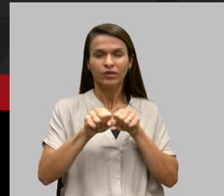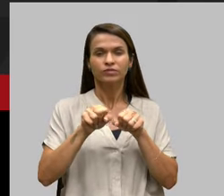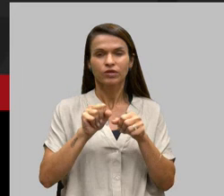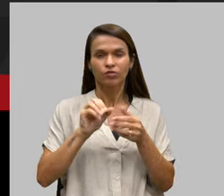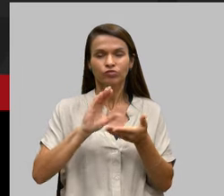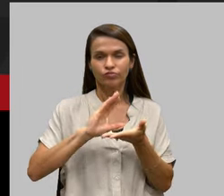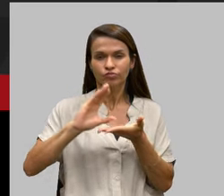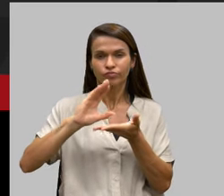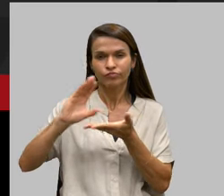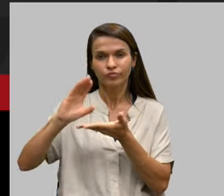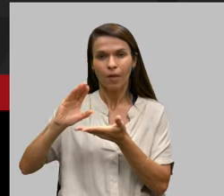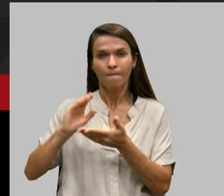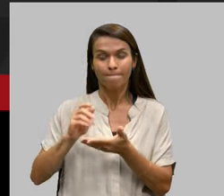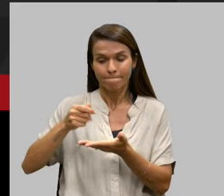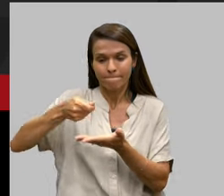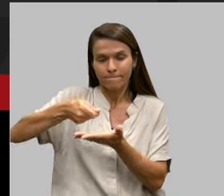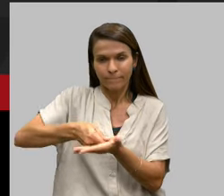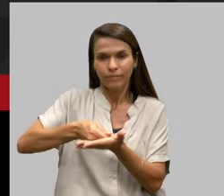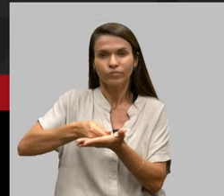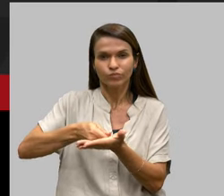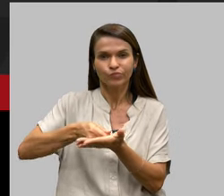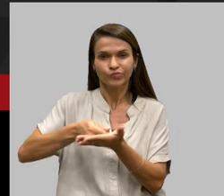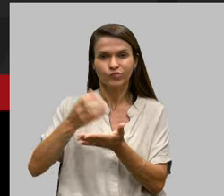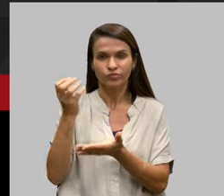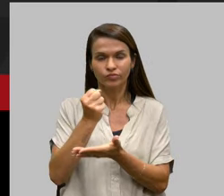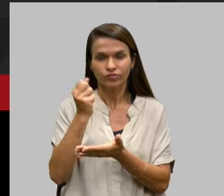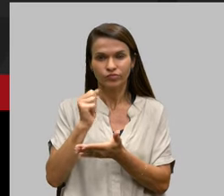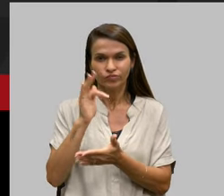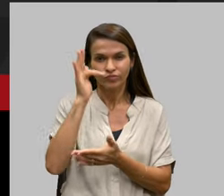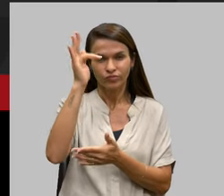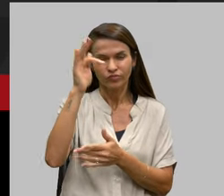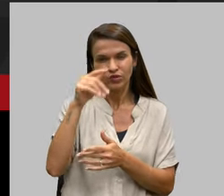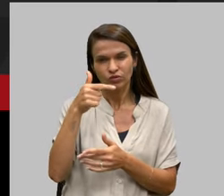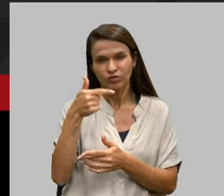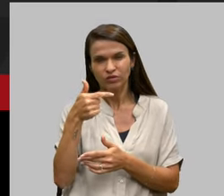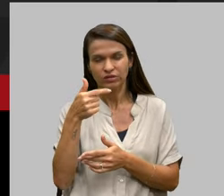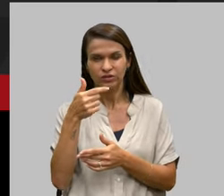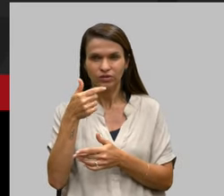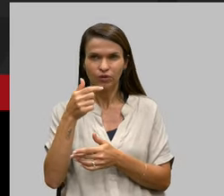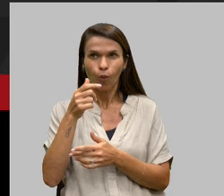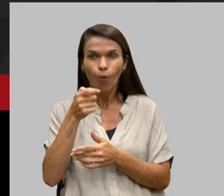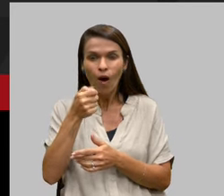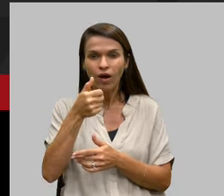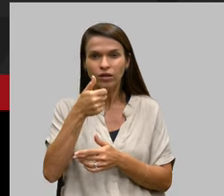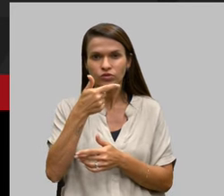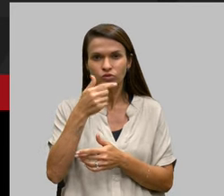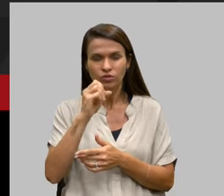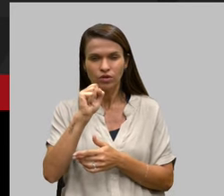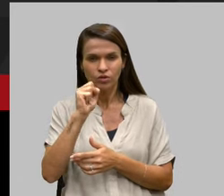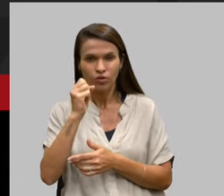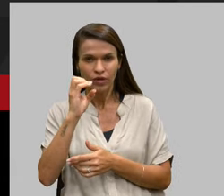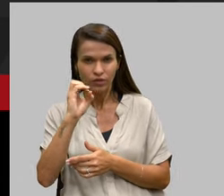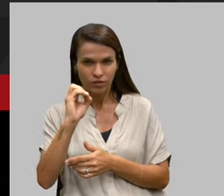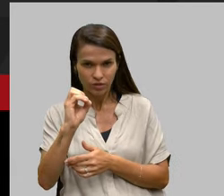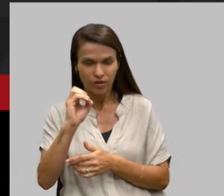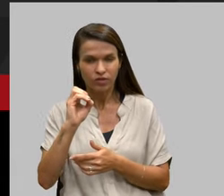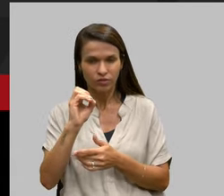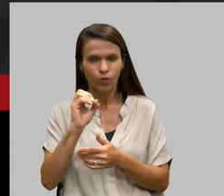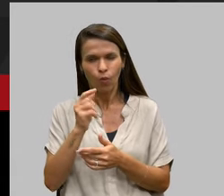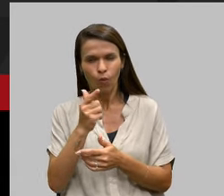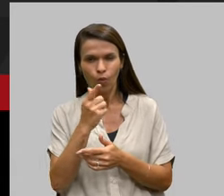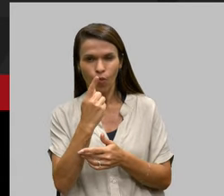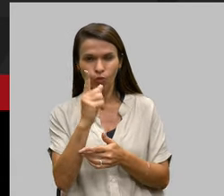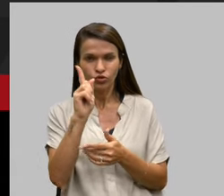os benefícios futuros em torno de 273 B já quase 280 no último dado que a gente pegou mas